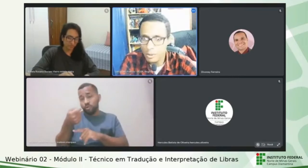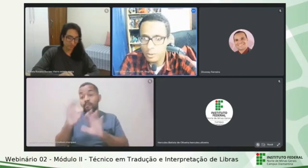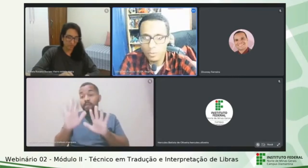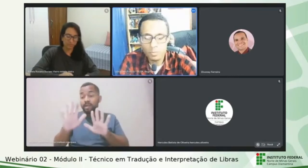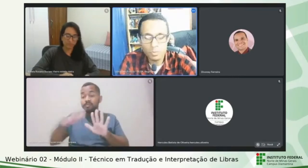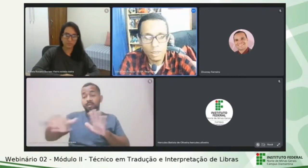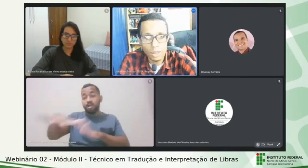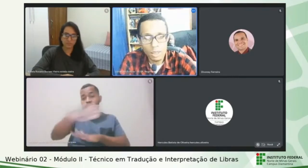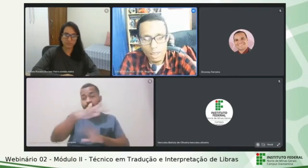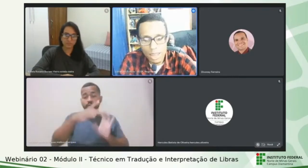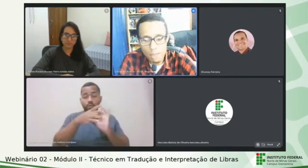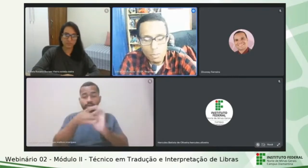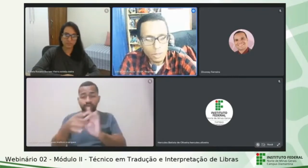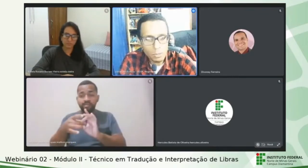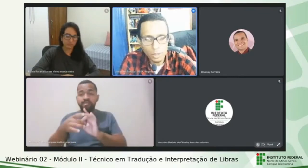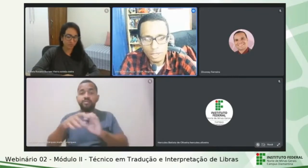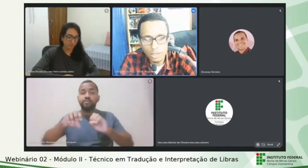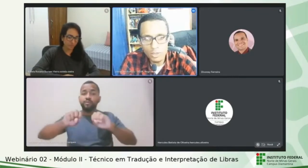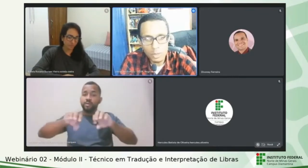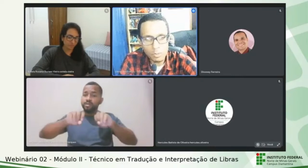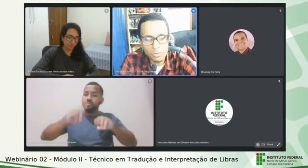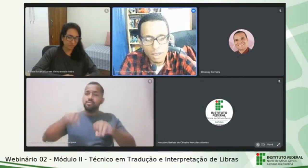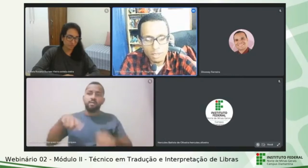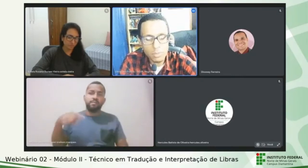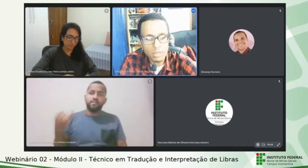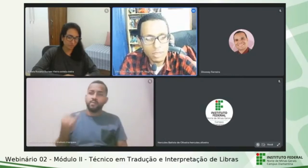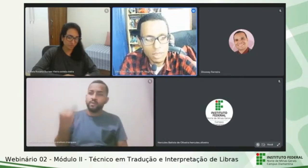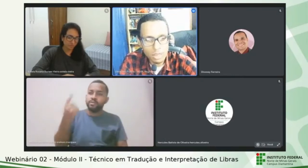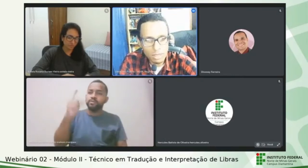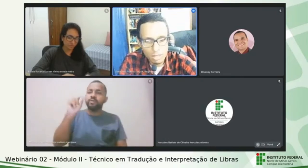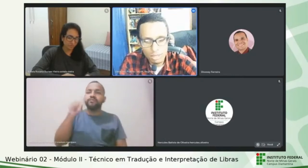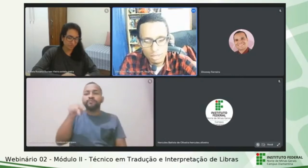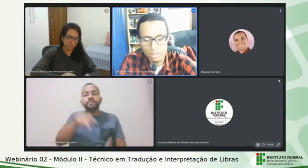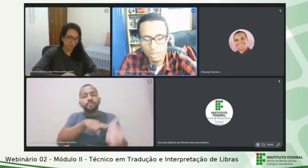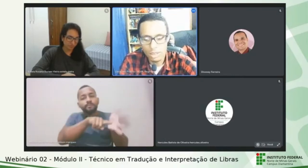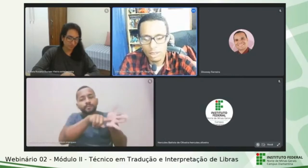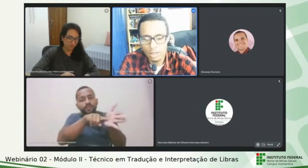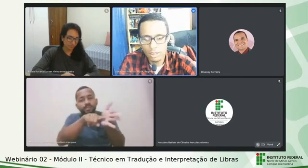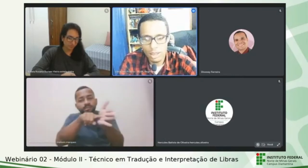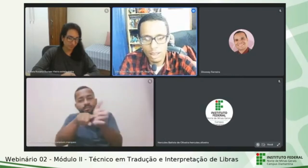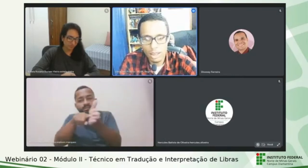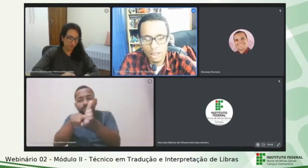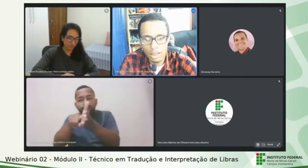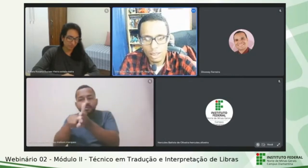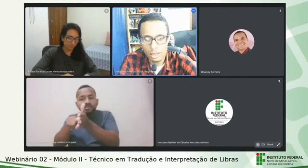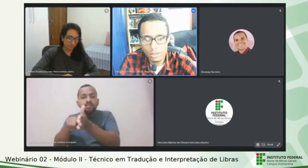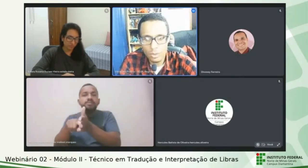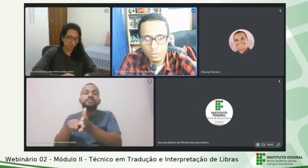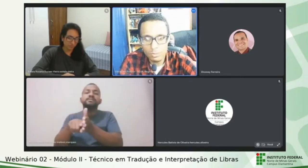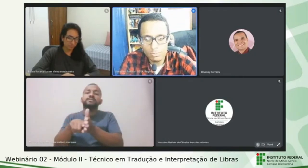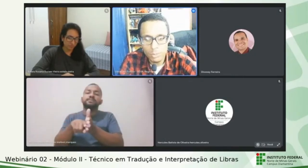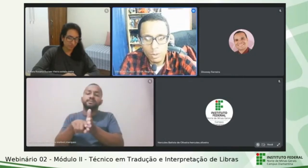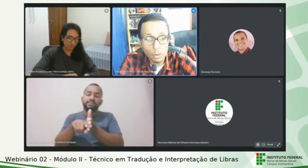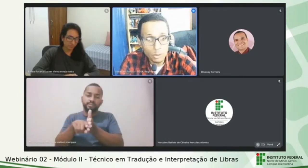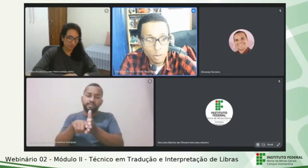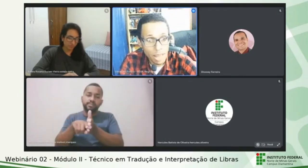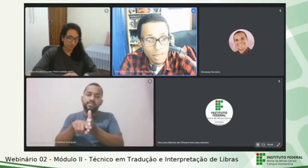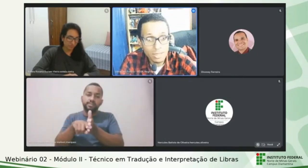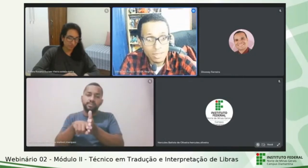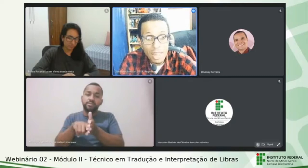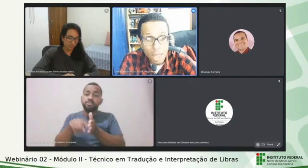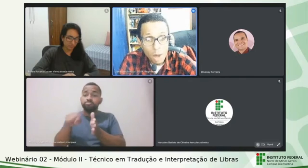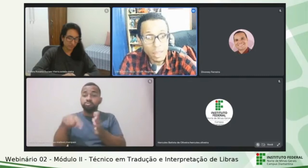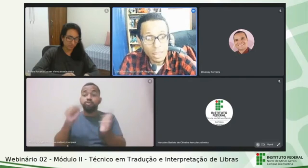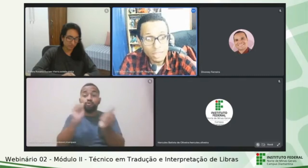educação, é muito importante que você faça pesquisas, né, com profissionais